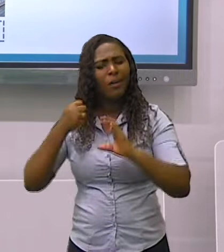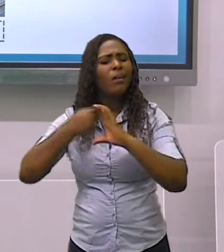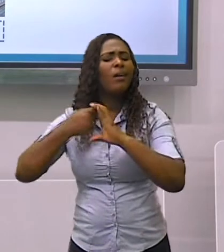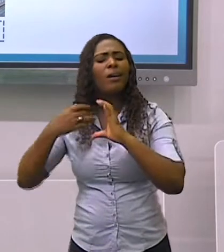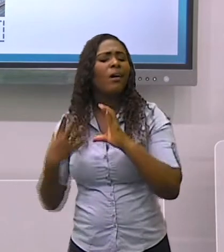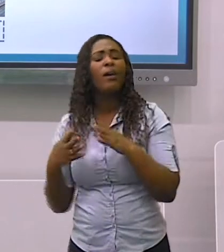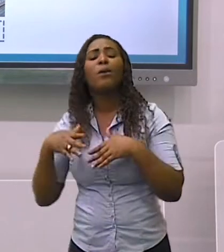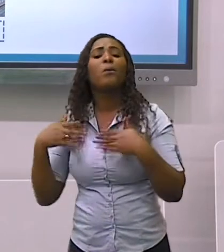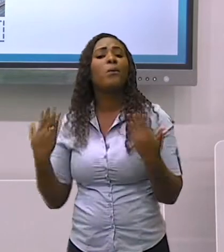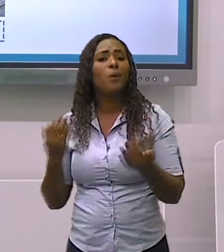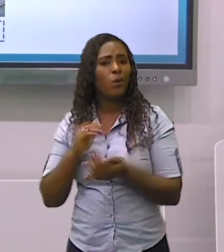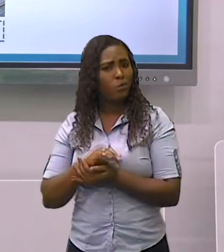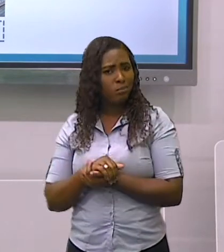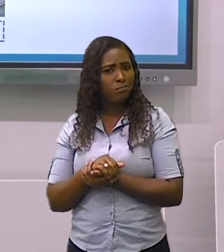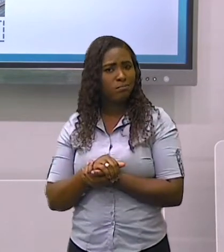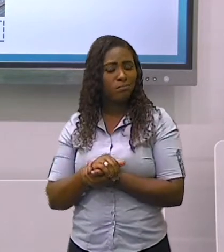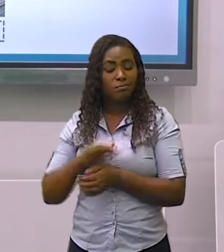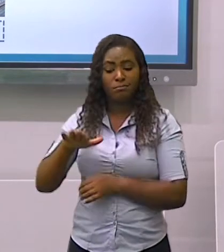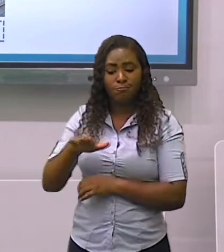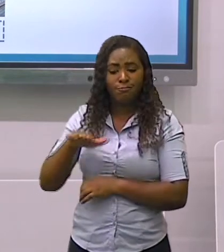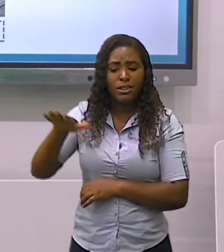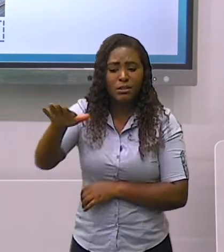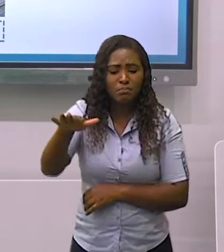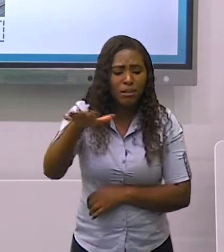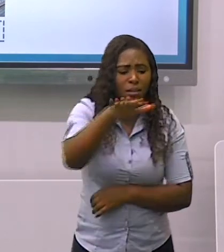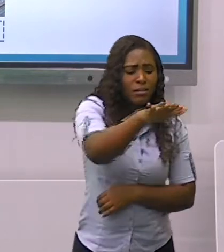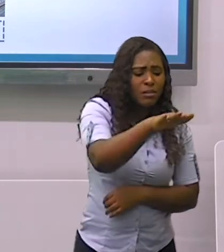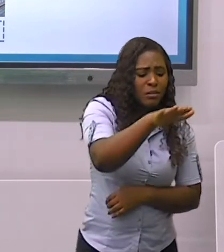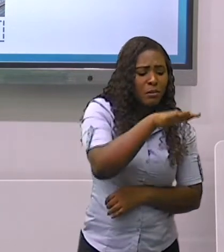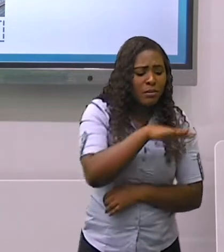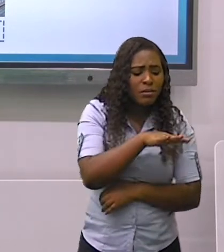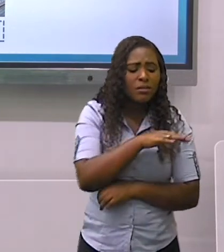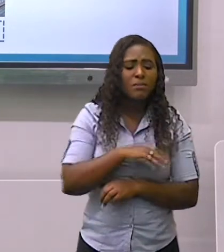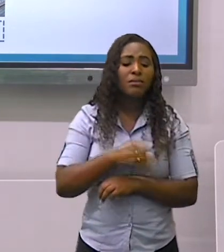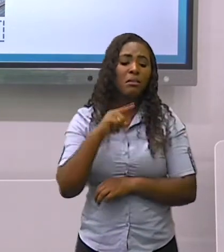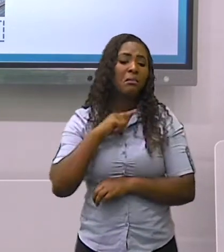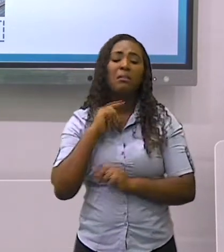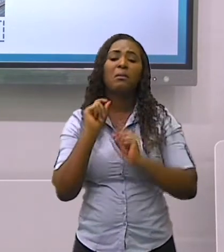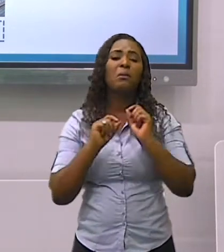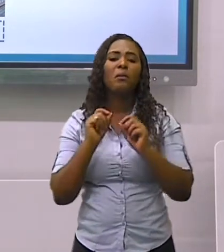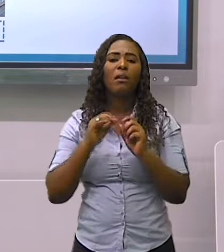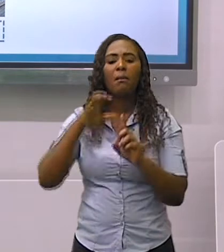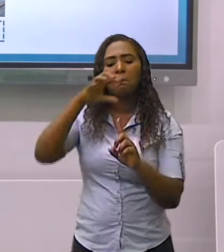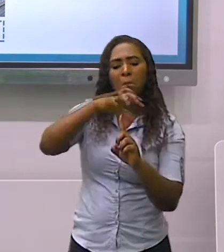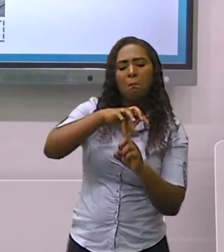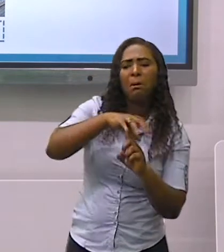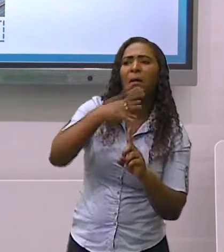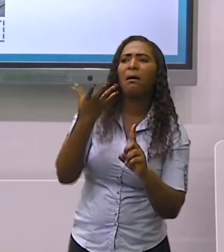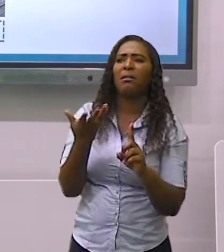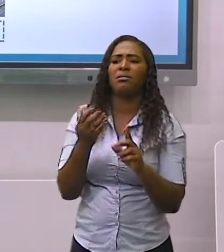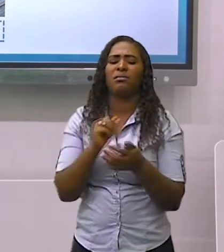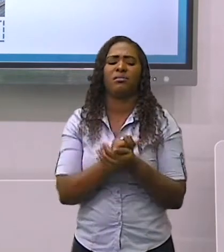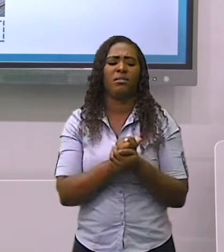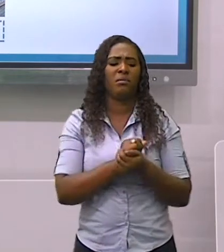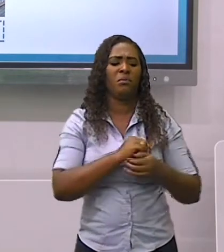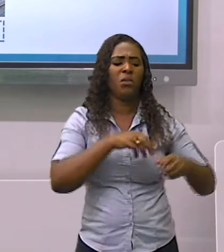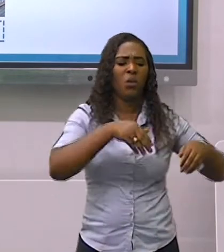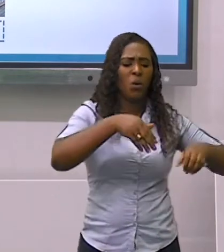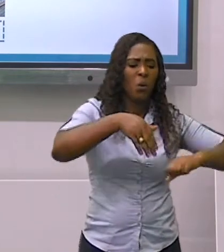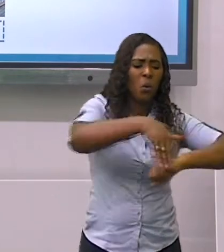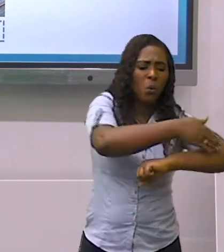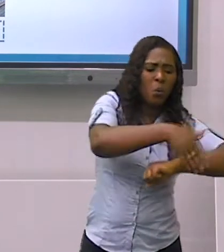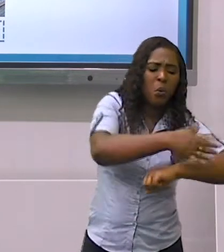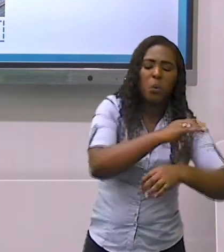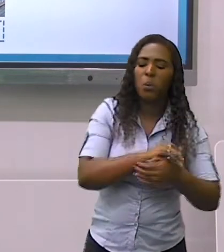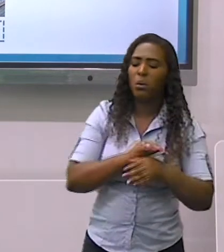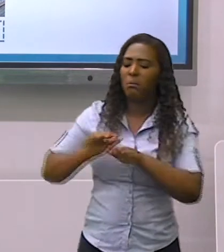estes espaços seriam as ruas, as praças, os parques, as